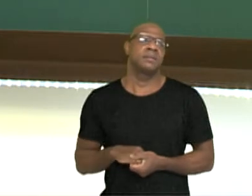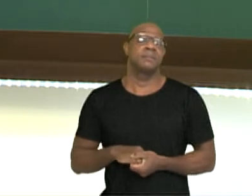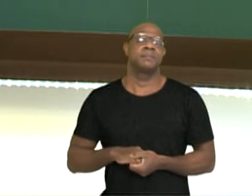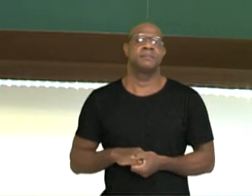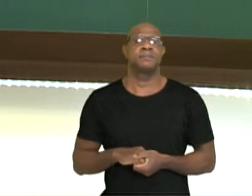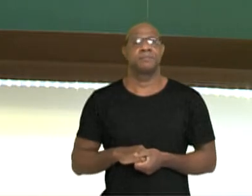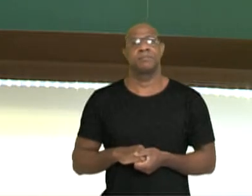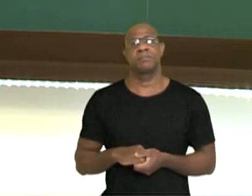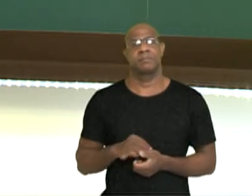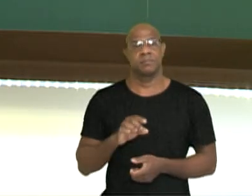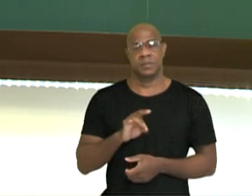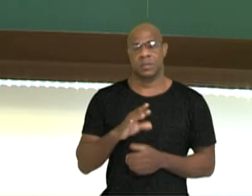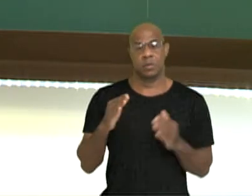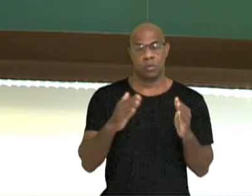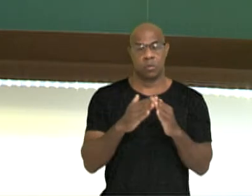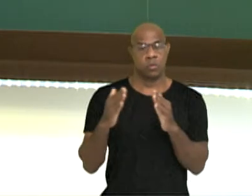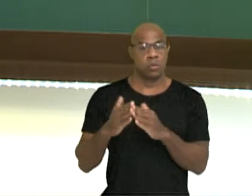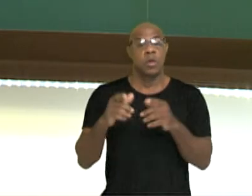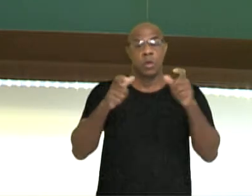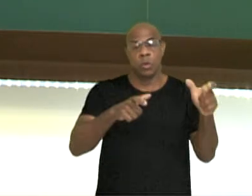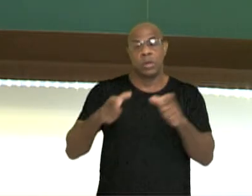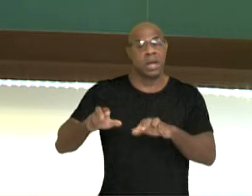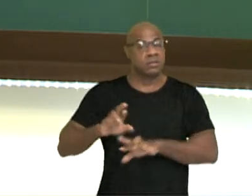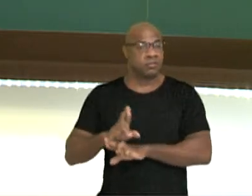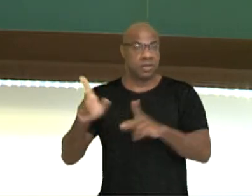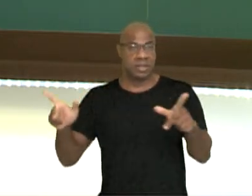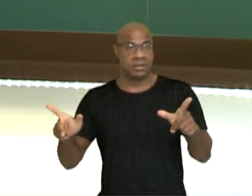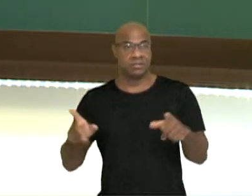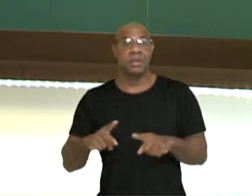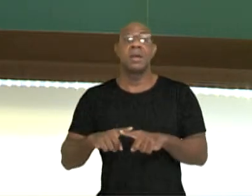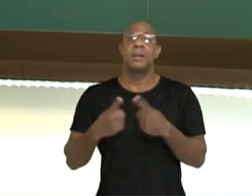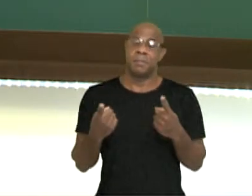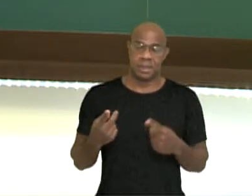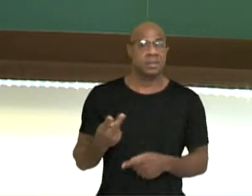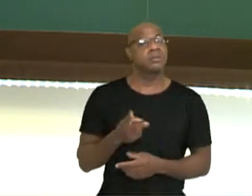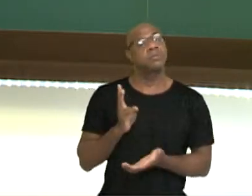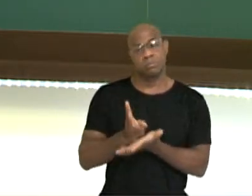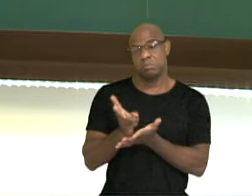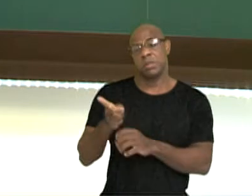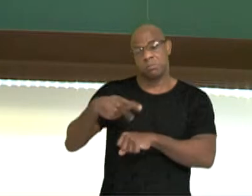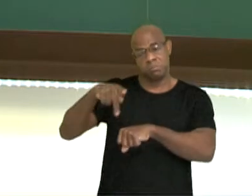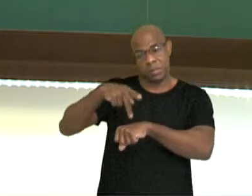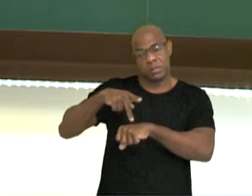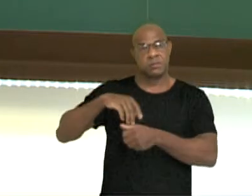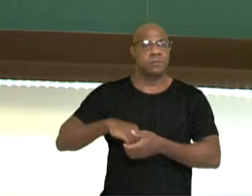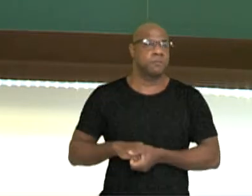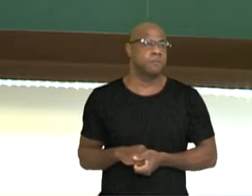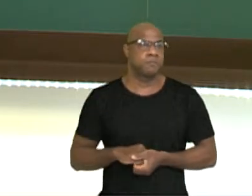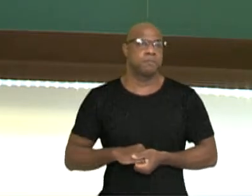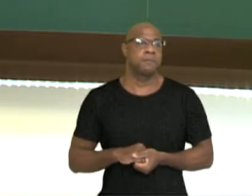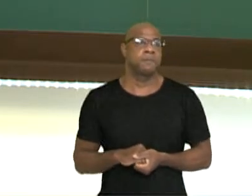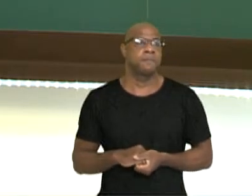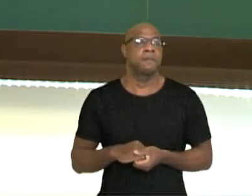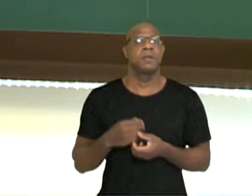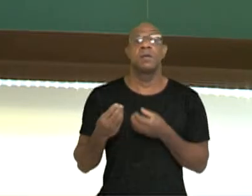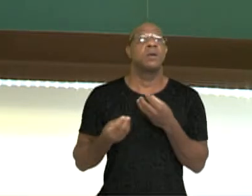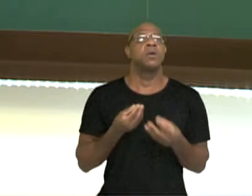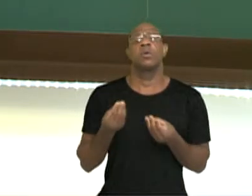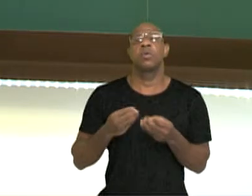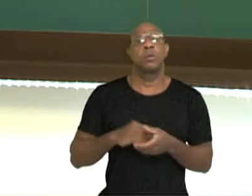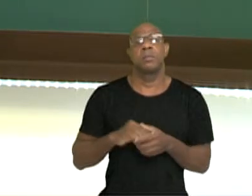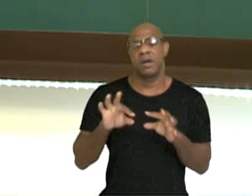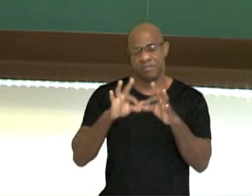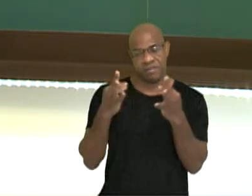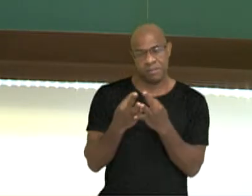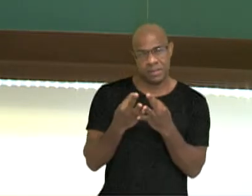Unidos. Cada um de um lugar bem distante, mas os dois moram no mesmo país. Como que era a configuração da